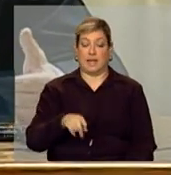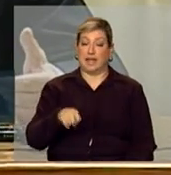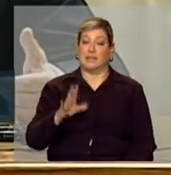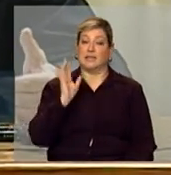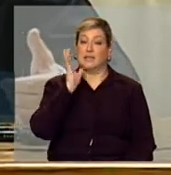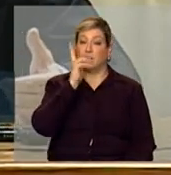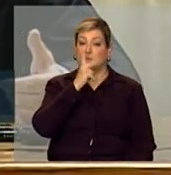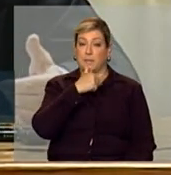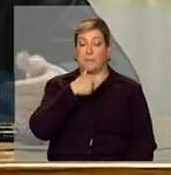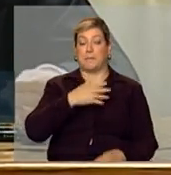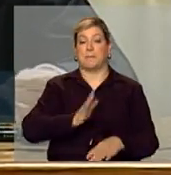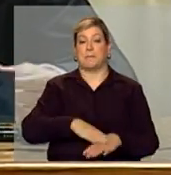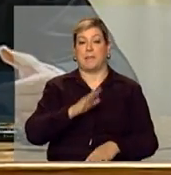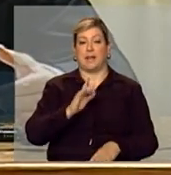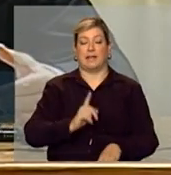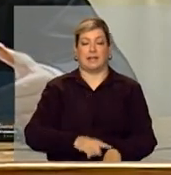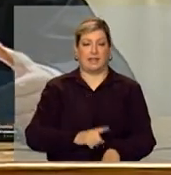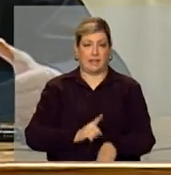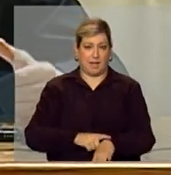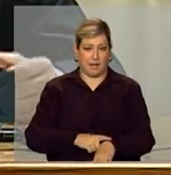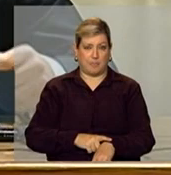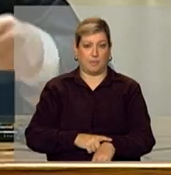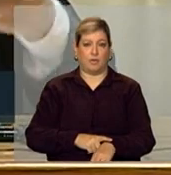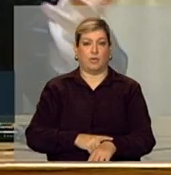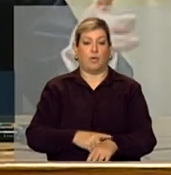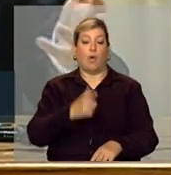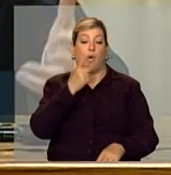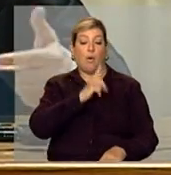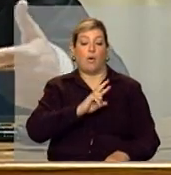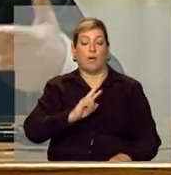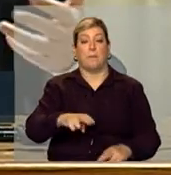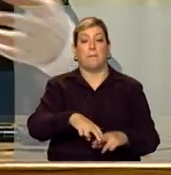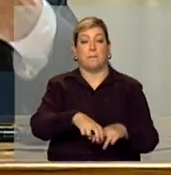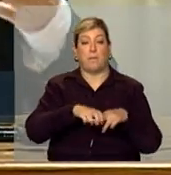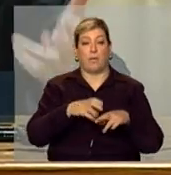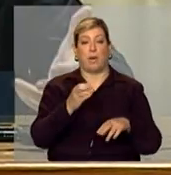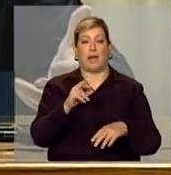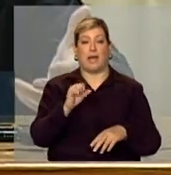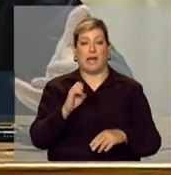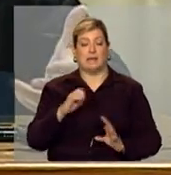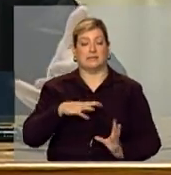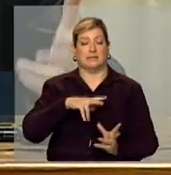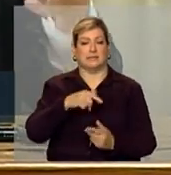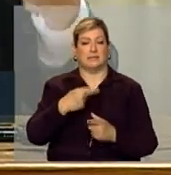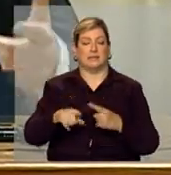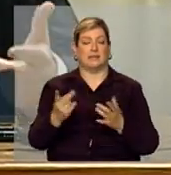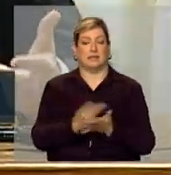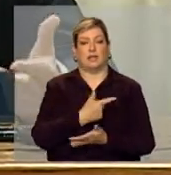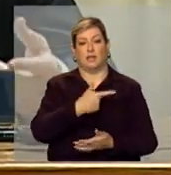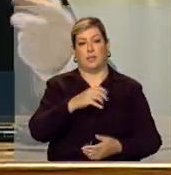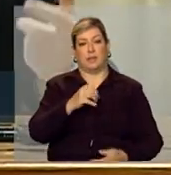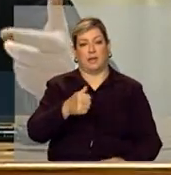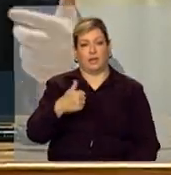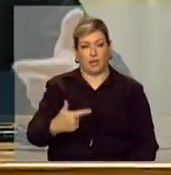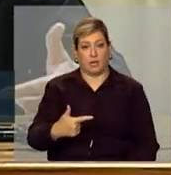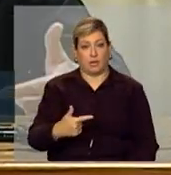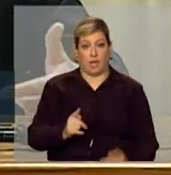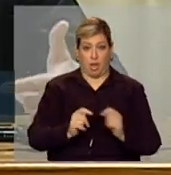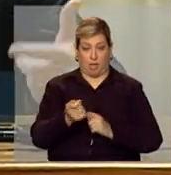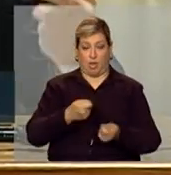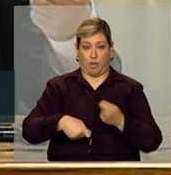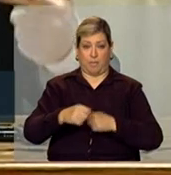tempo para surtir efeito em função da crise internacional em 2012 em 2012 a economia